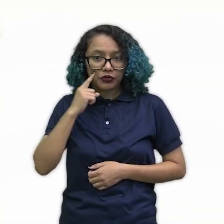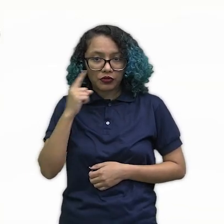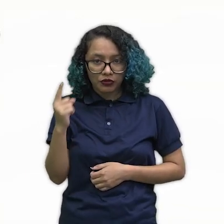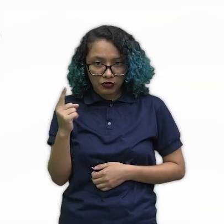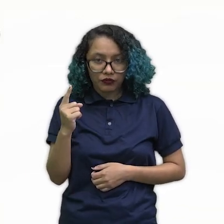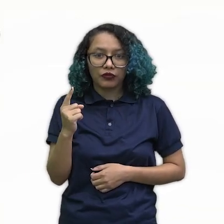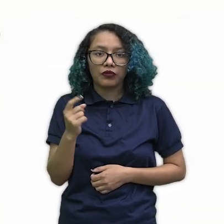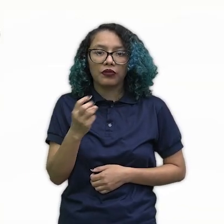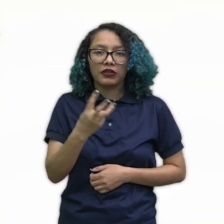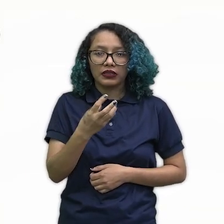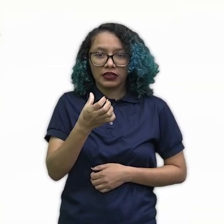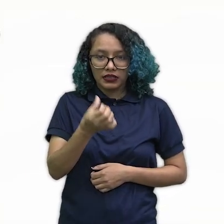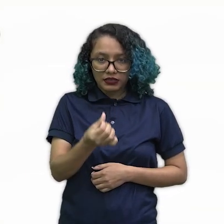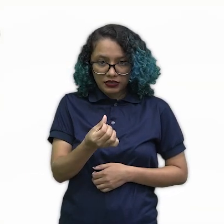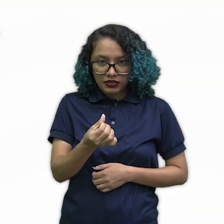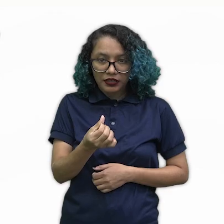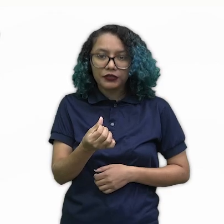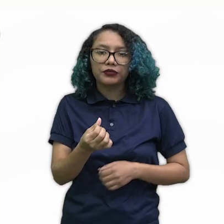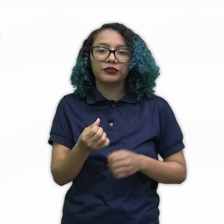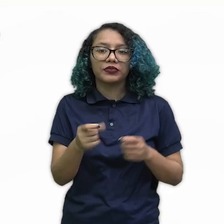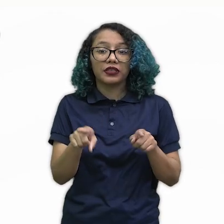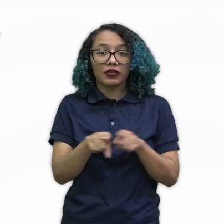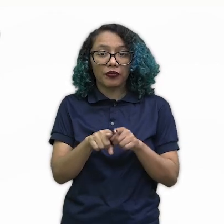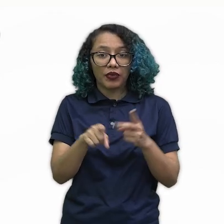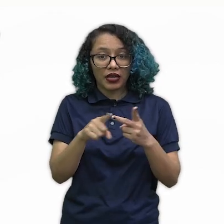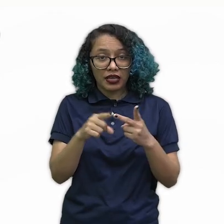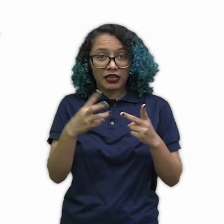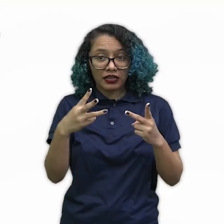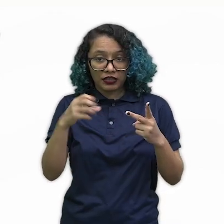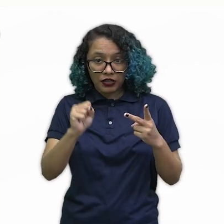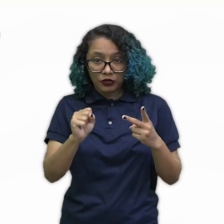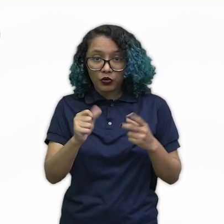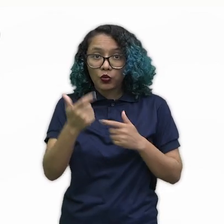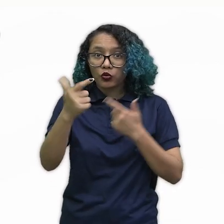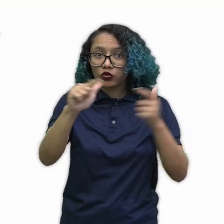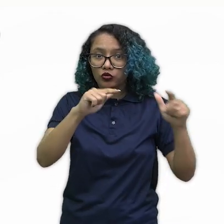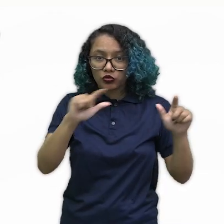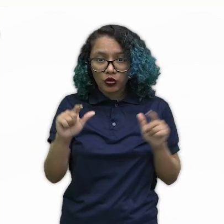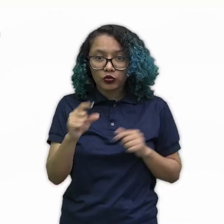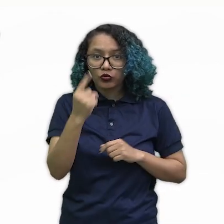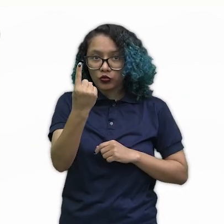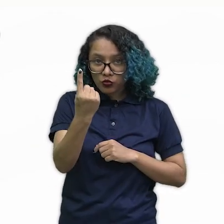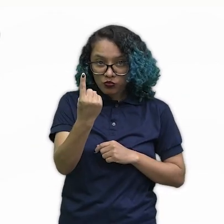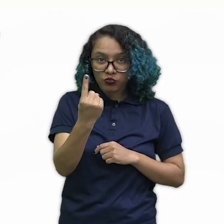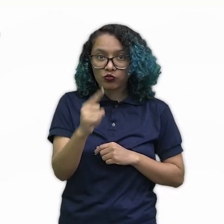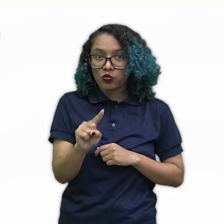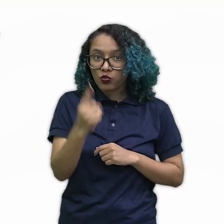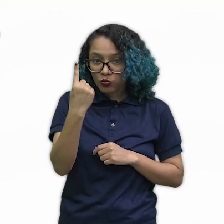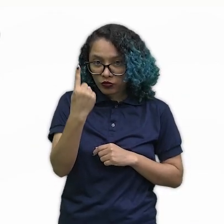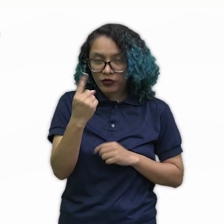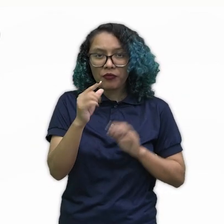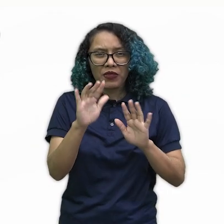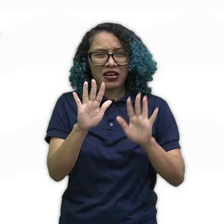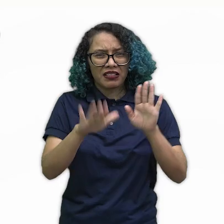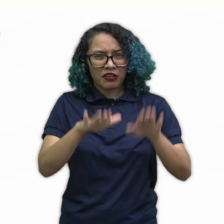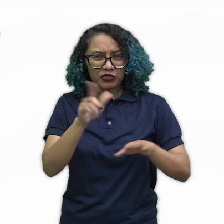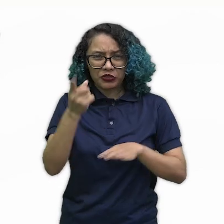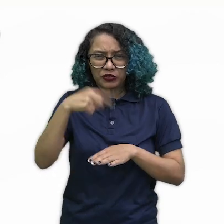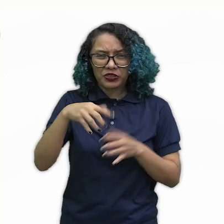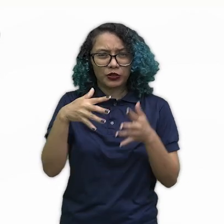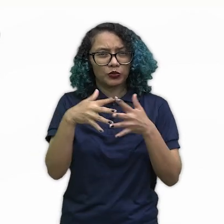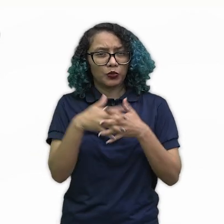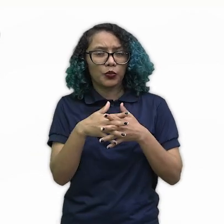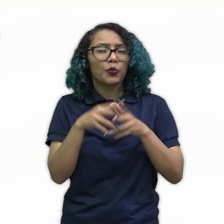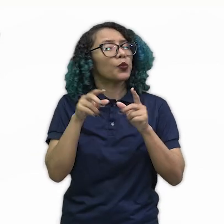41 aparecem somente uma vez. O que de repente pode confundir atualmente? Nós